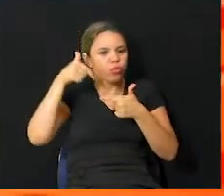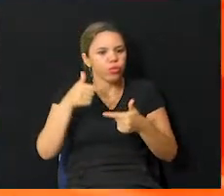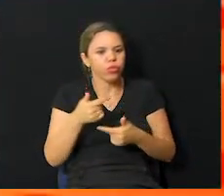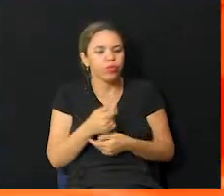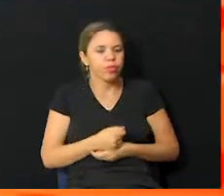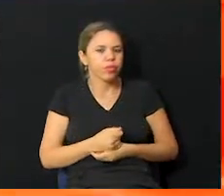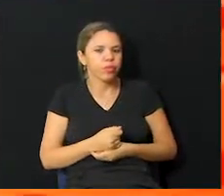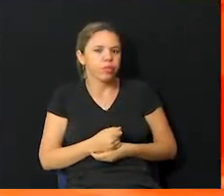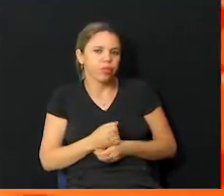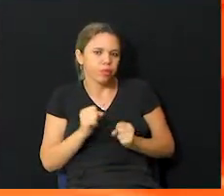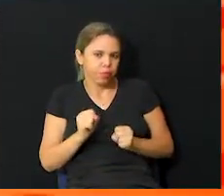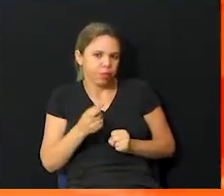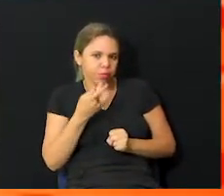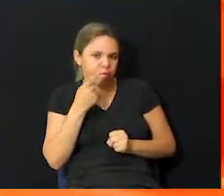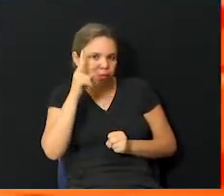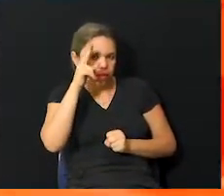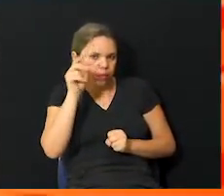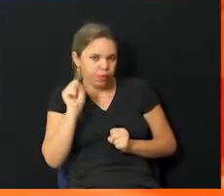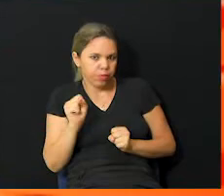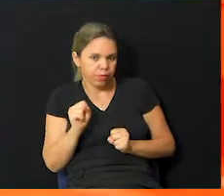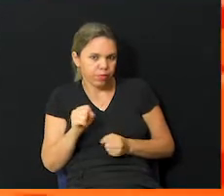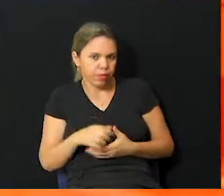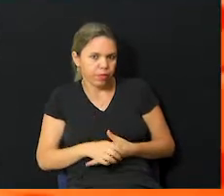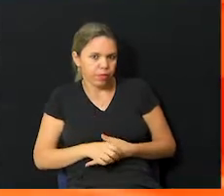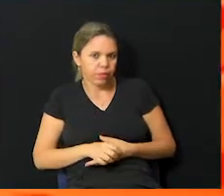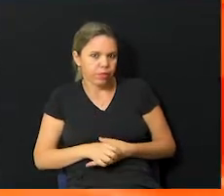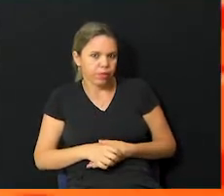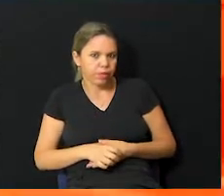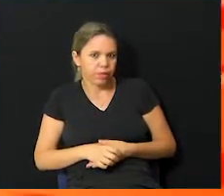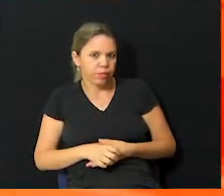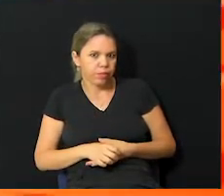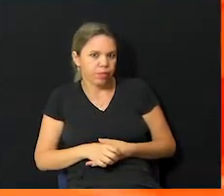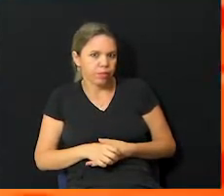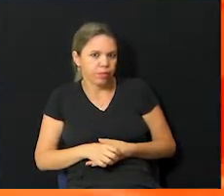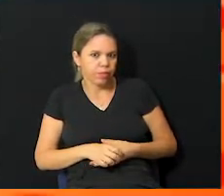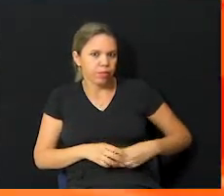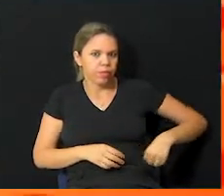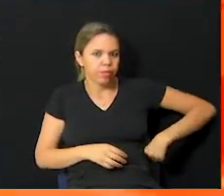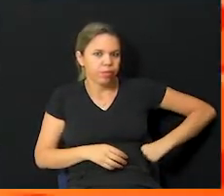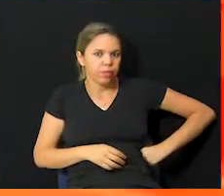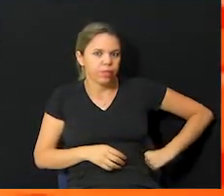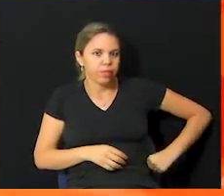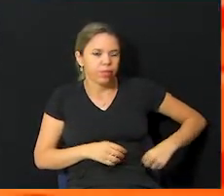posso falar sobre a história? Claro. A história conta